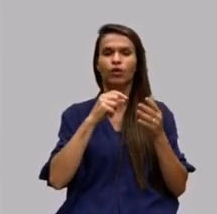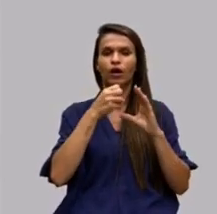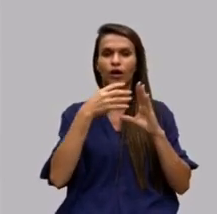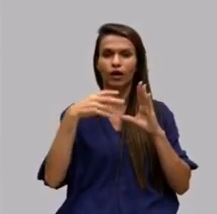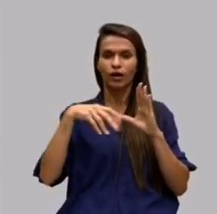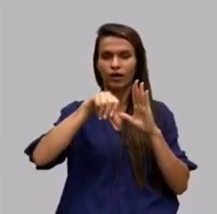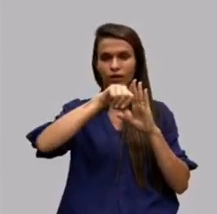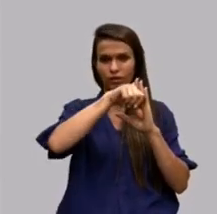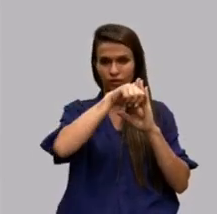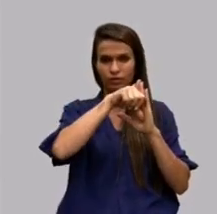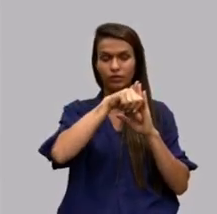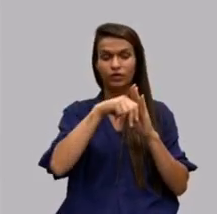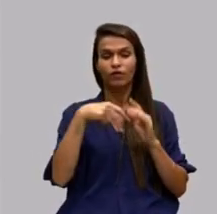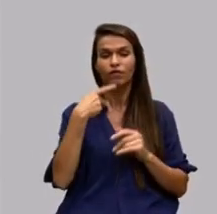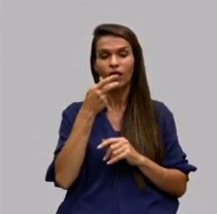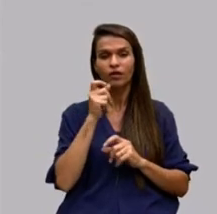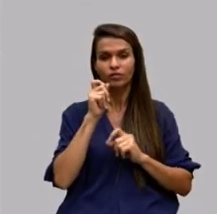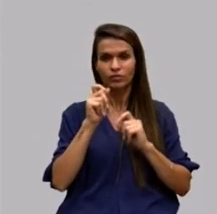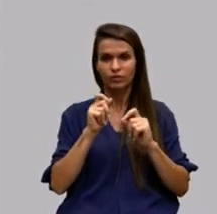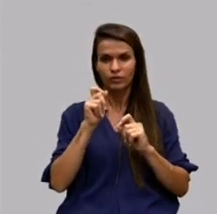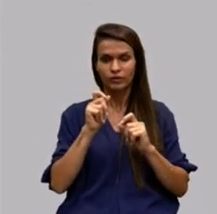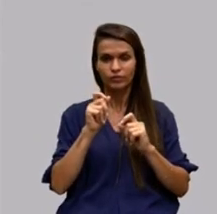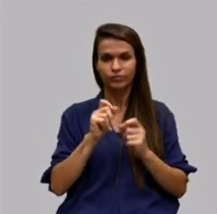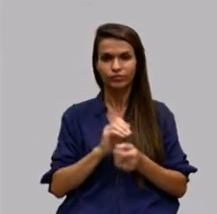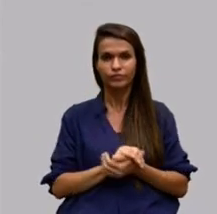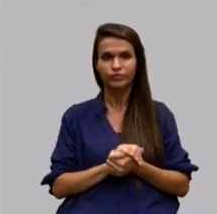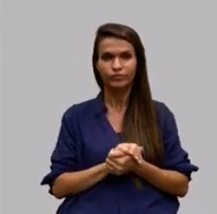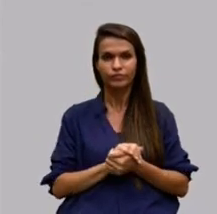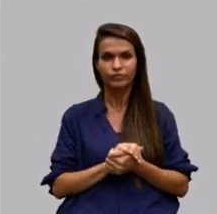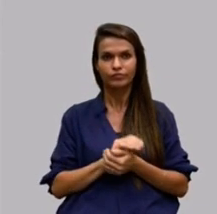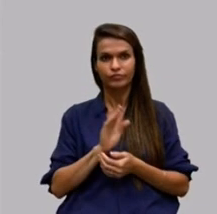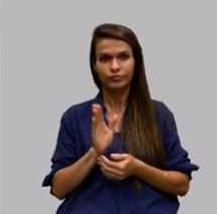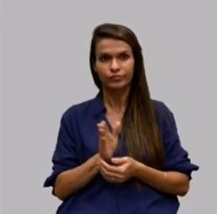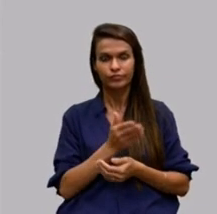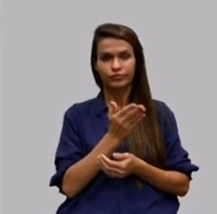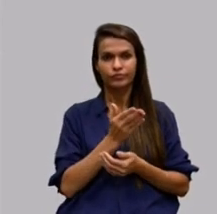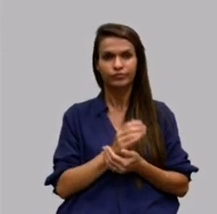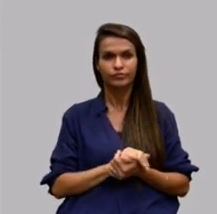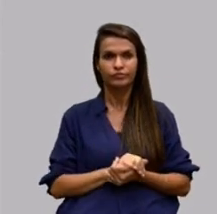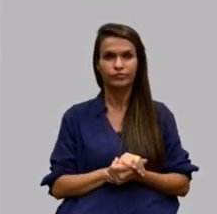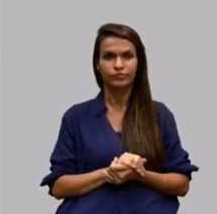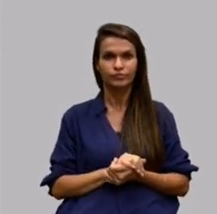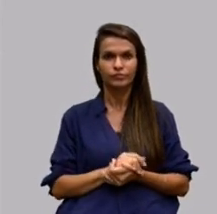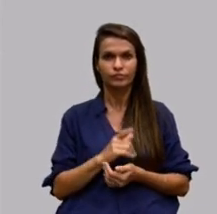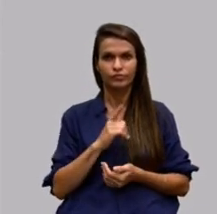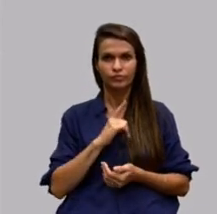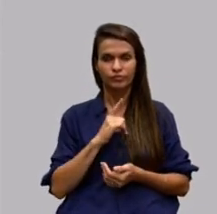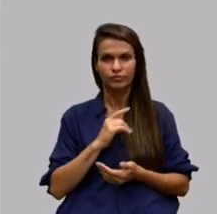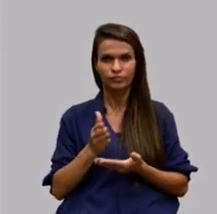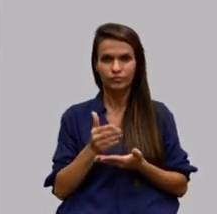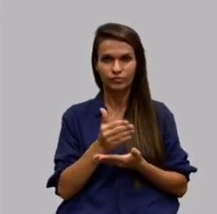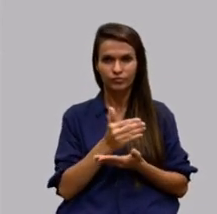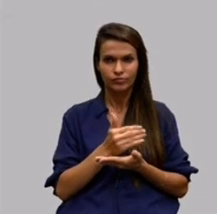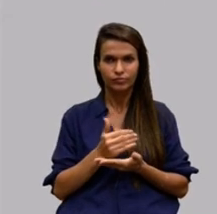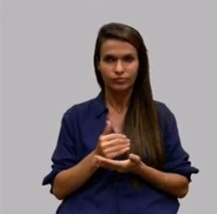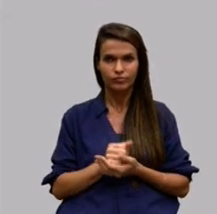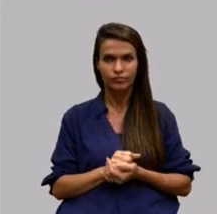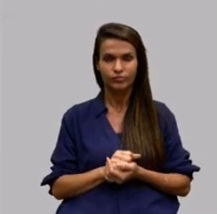Eles estão dizendo que, passa para a próxima, acho que ela tem os números, não, aí.